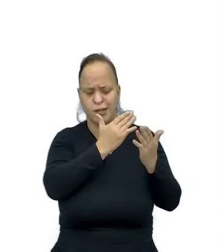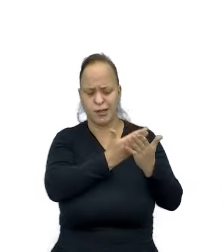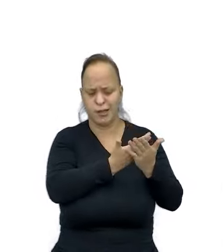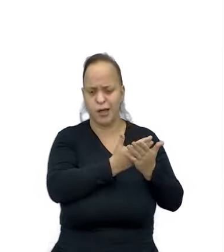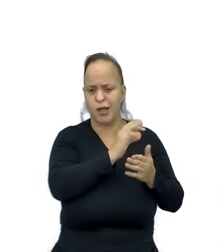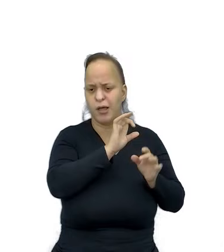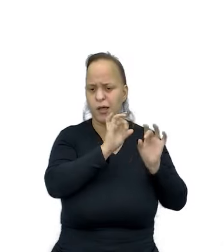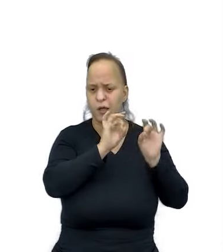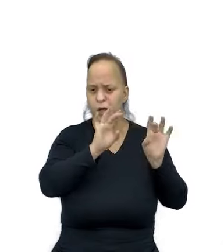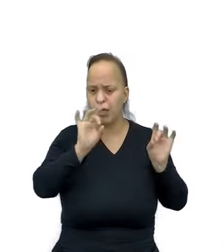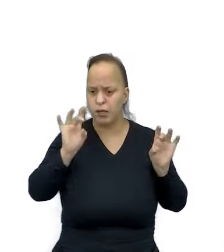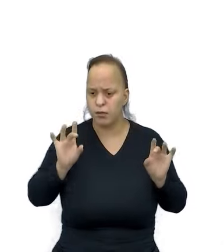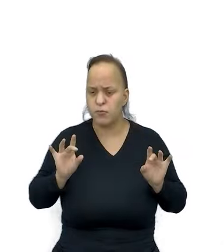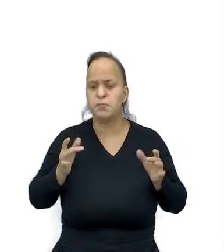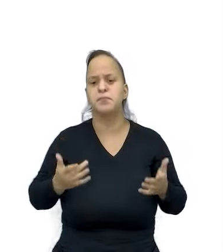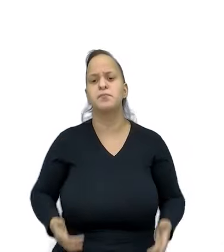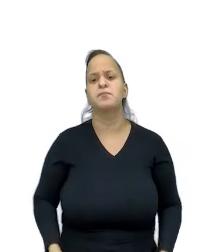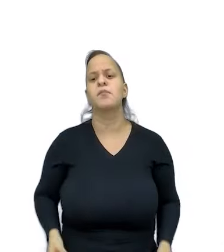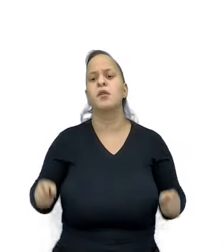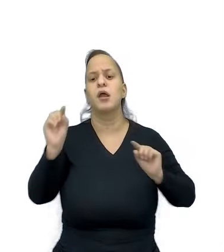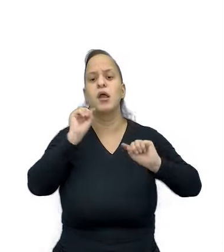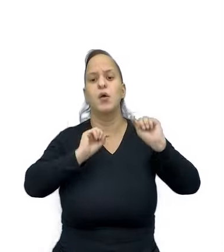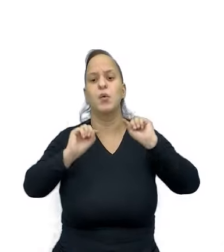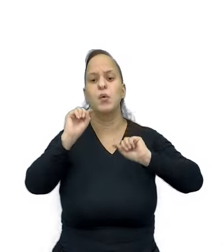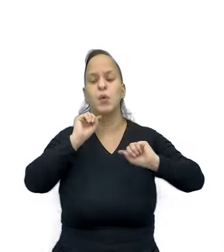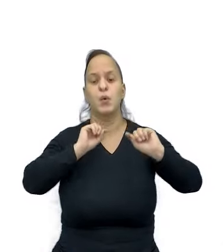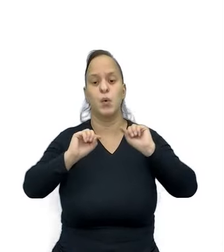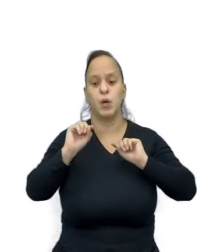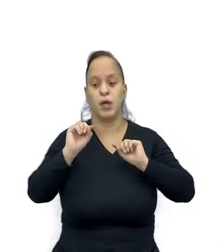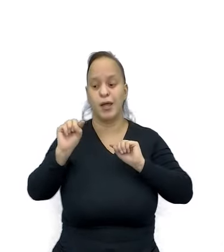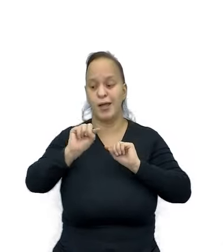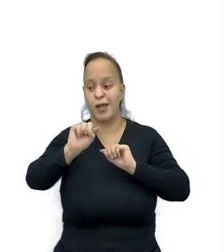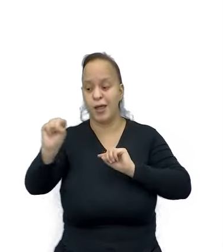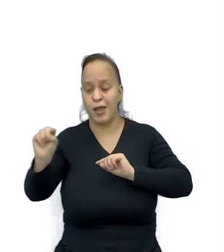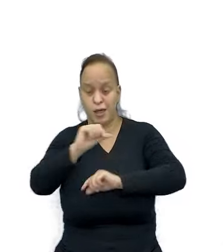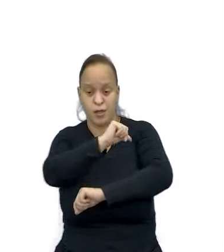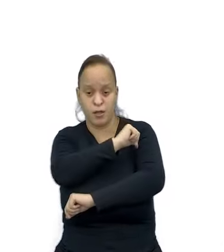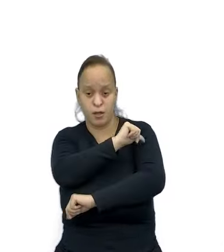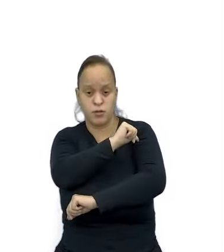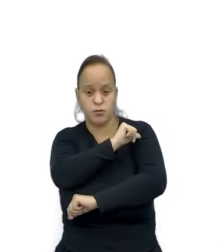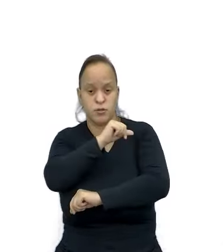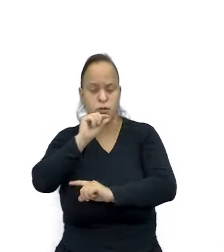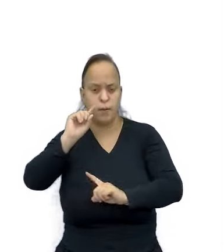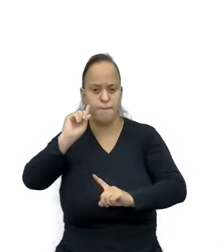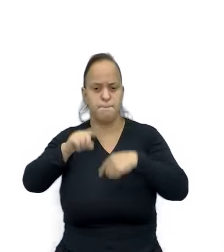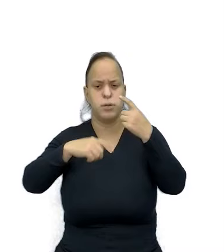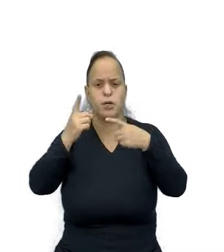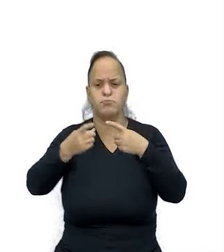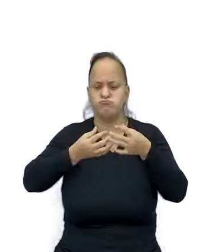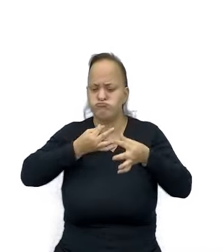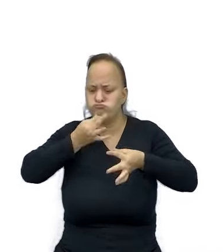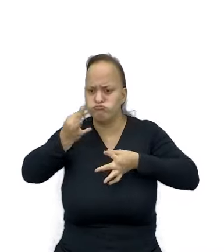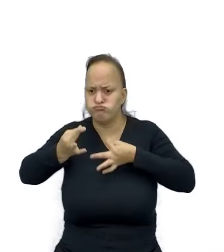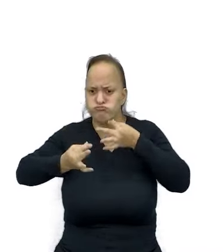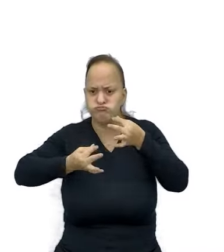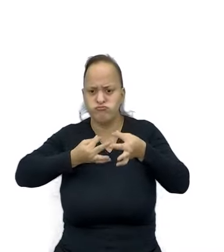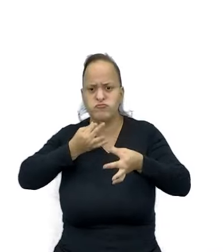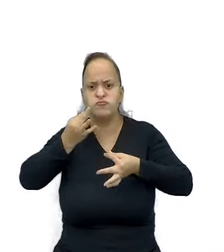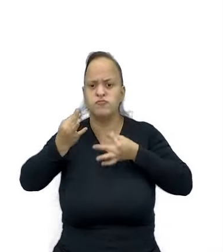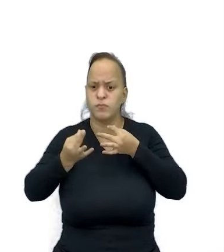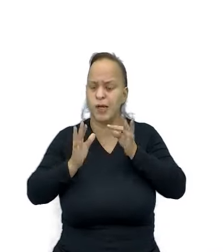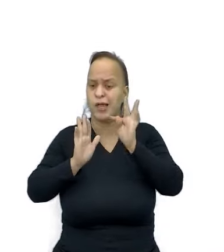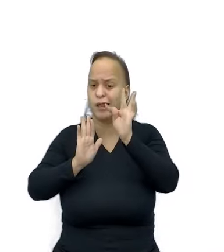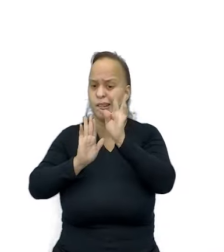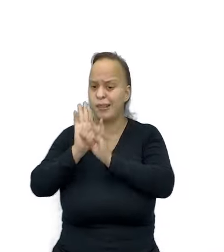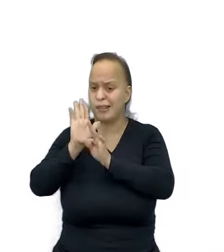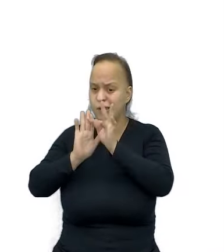dessa atividade é desenvolver nos estudantes a competência de um posicionamento crítico, expondo o seu ponto de vista na produção de textos